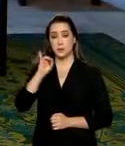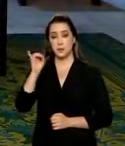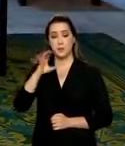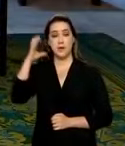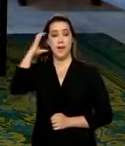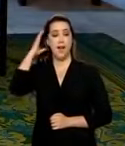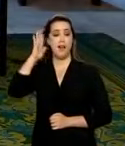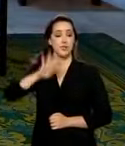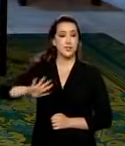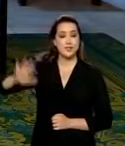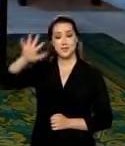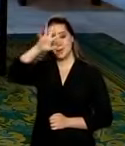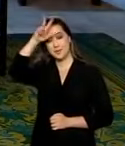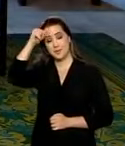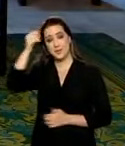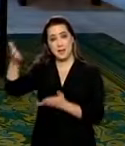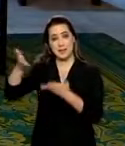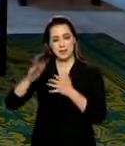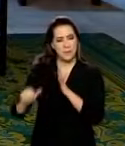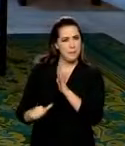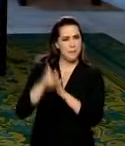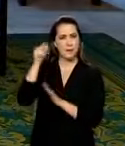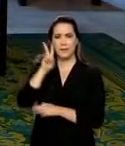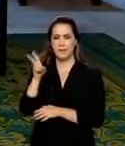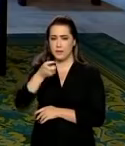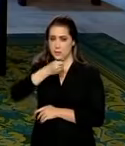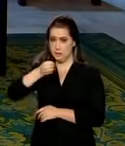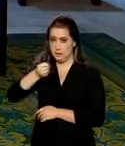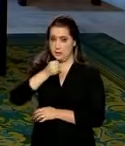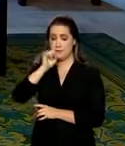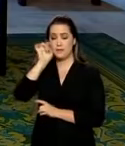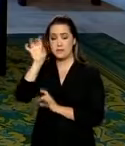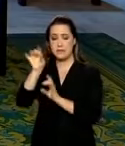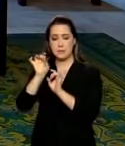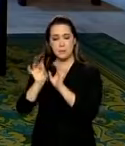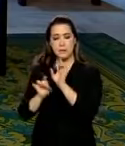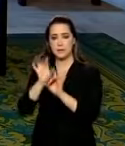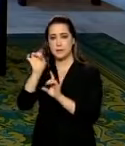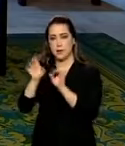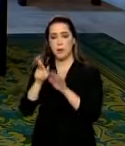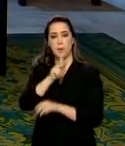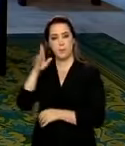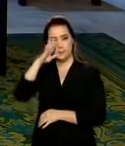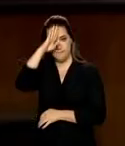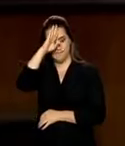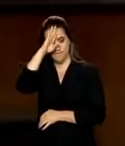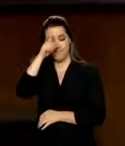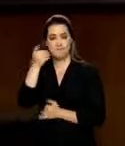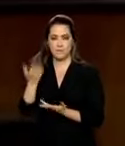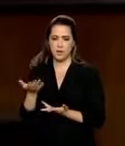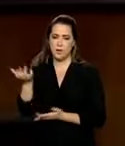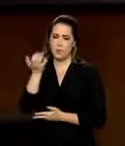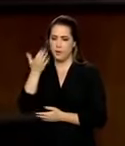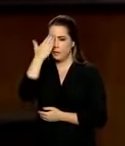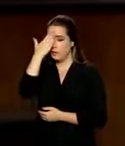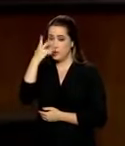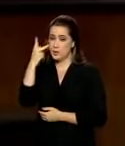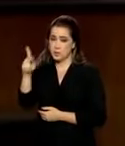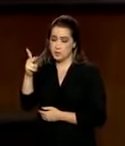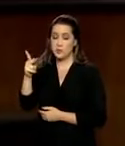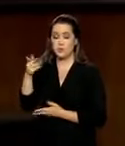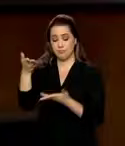Rádio Nacional da Amazônia recebe pela primeira vez para uma entrevista exclusiva o presidente da República, Jair Bolsonaro. Presidente, eu queria muito agradecer a